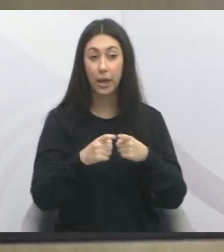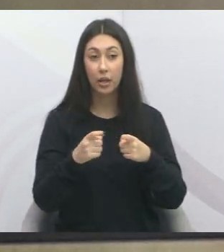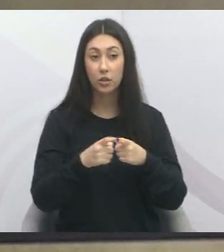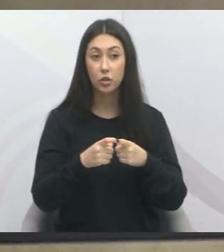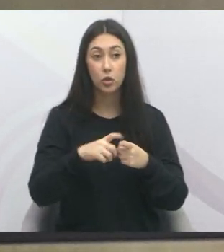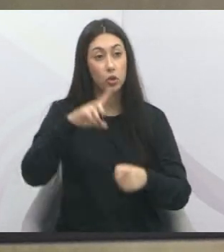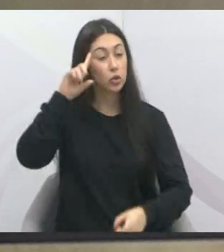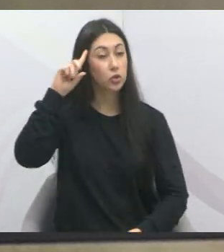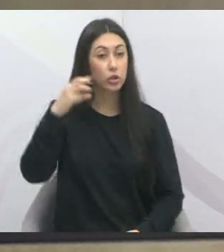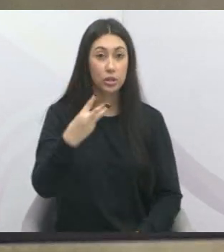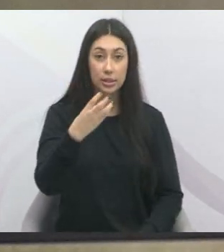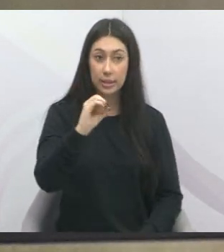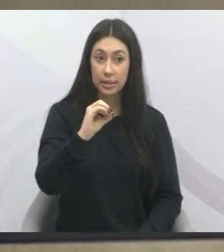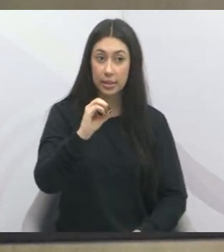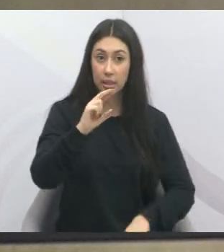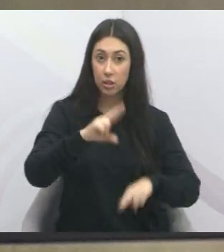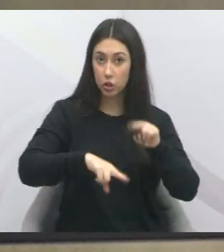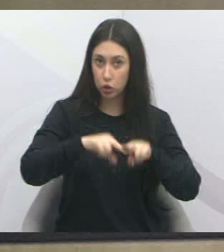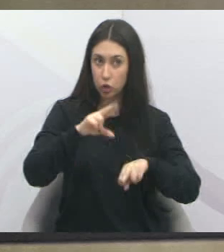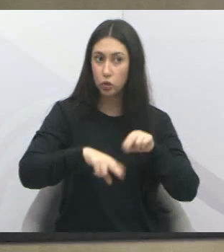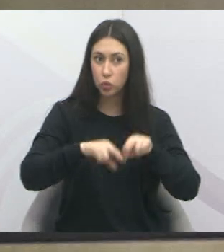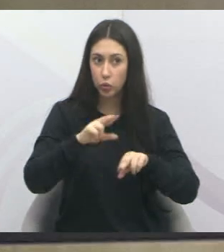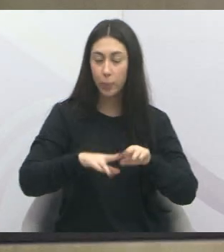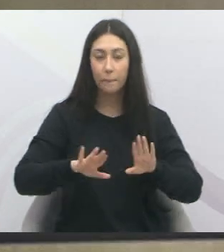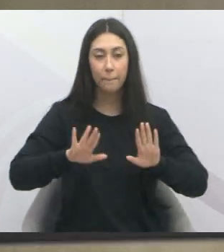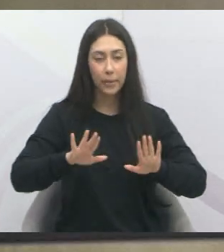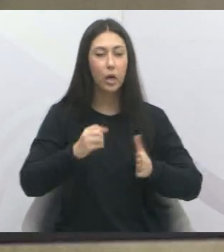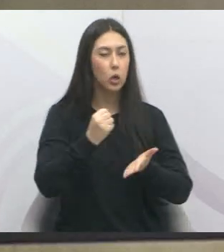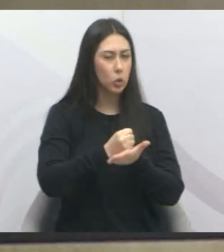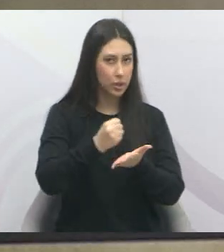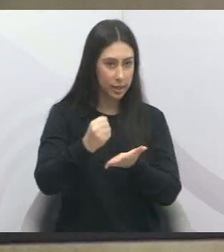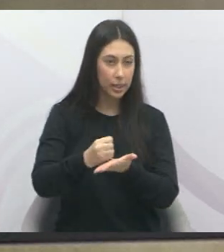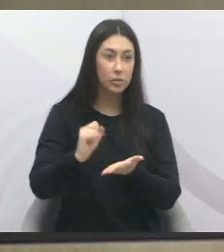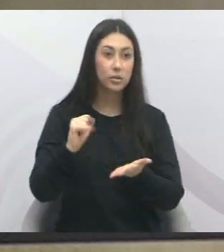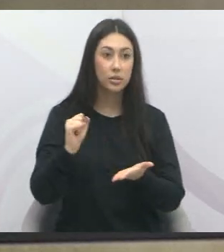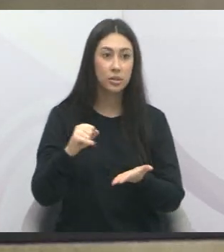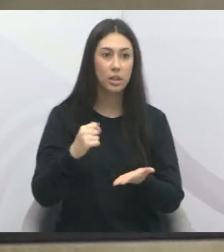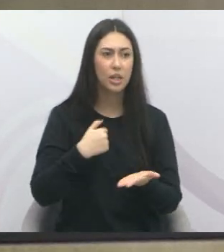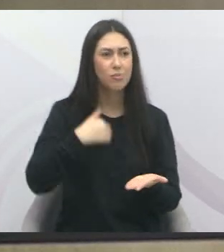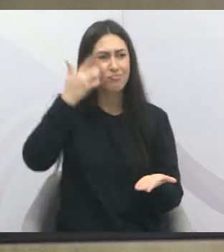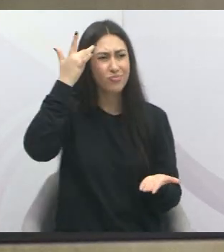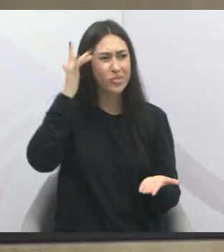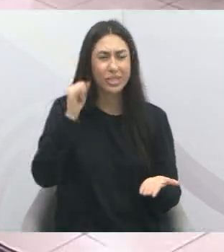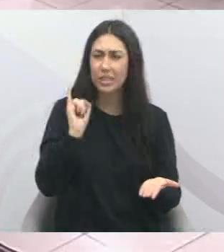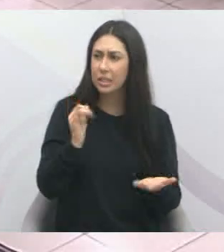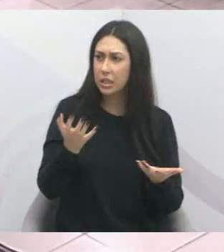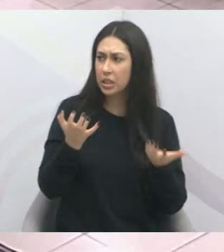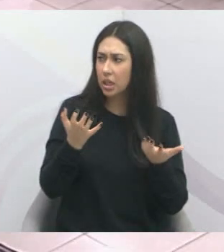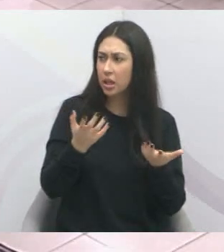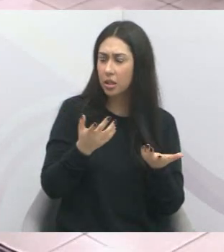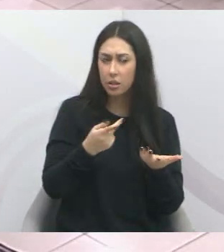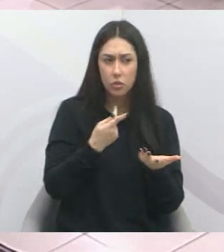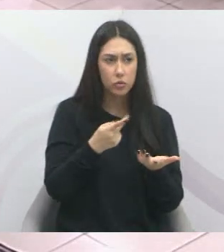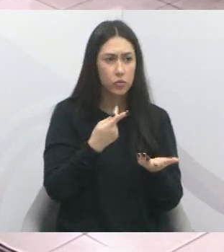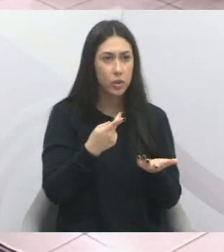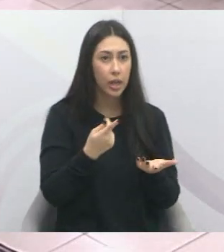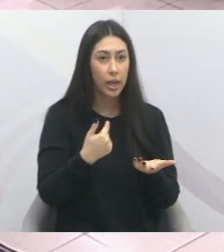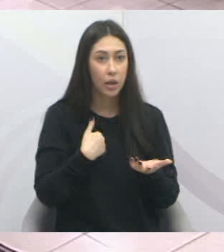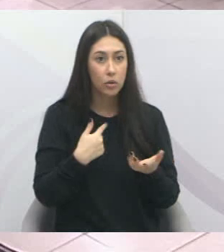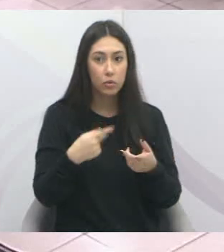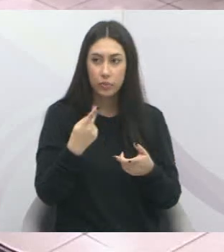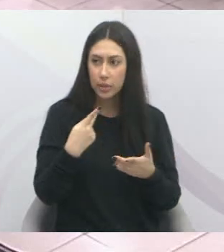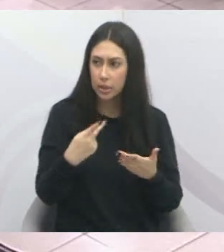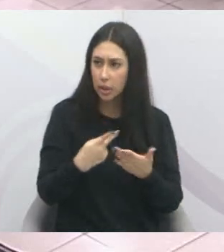partir do dia 30 de junho. Tá? Então, eles estão sendo contratados. Eu não sei se o Paulo e a Joyce querem complementar. Eu falei alguma